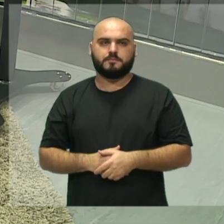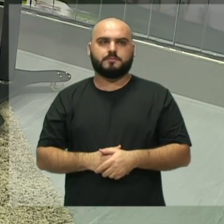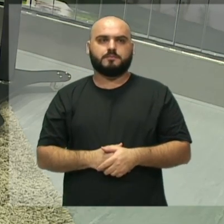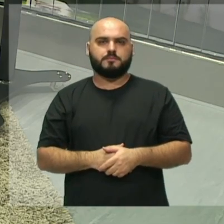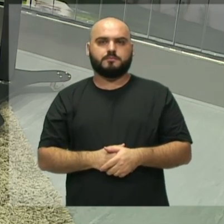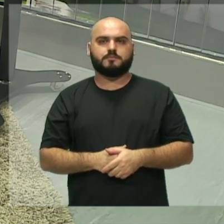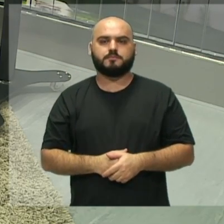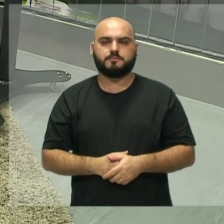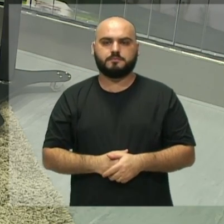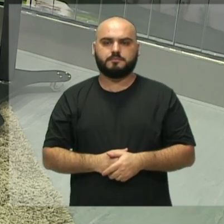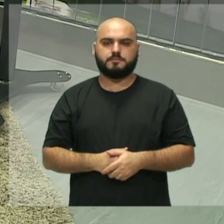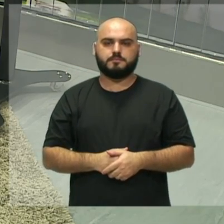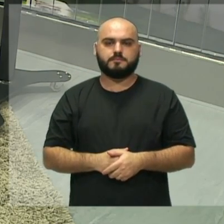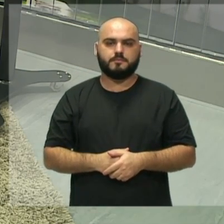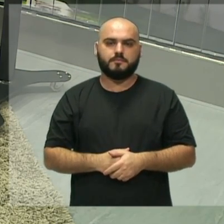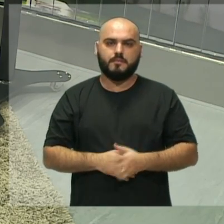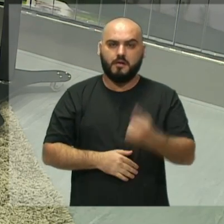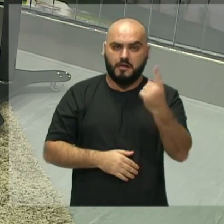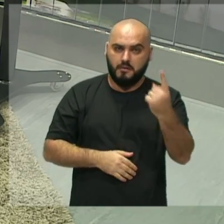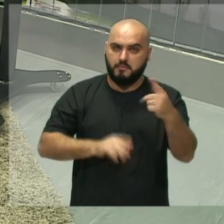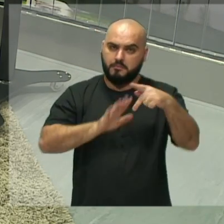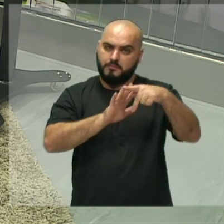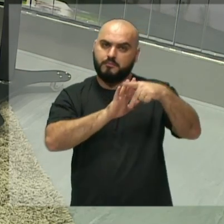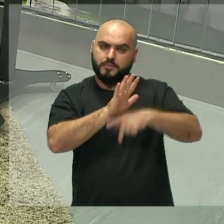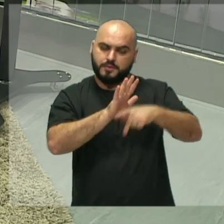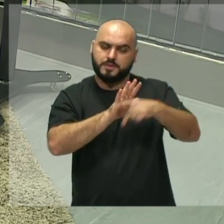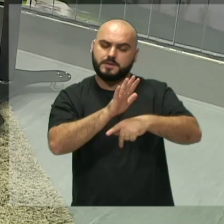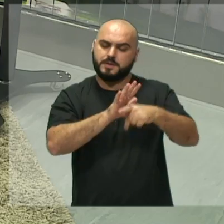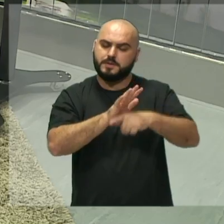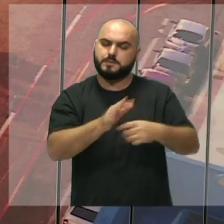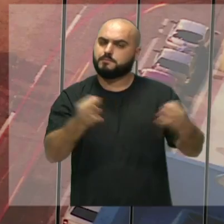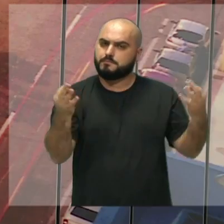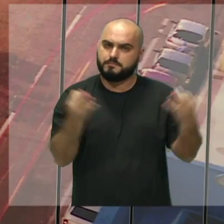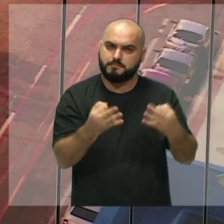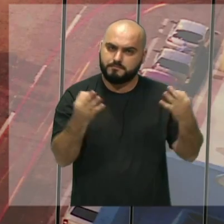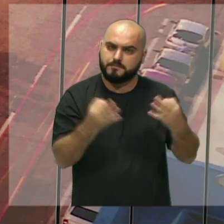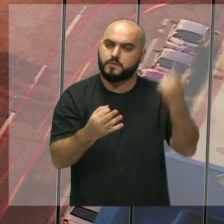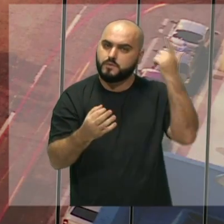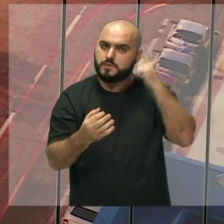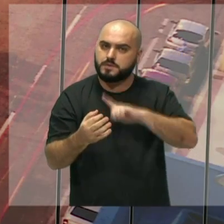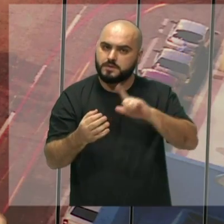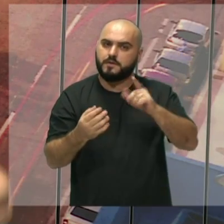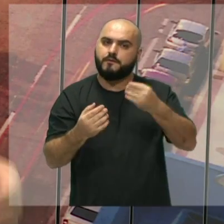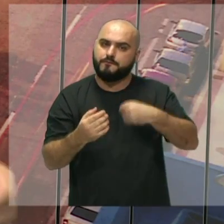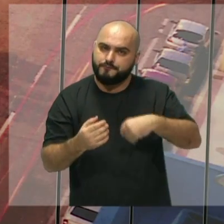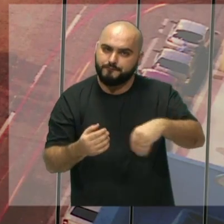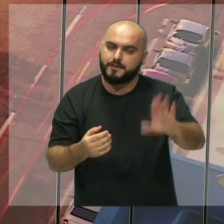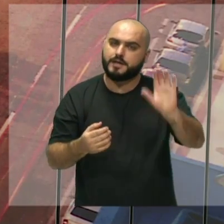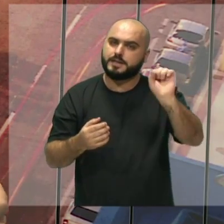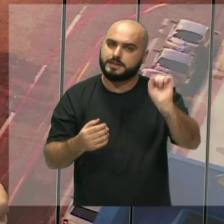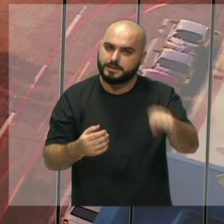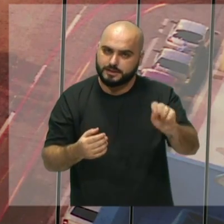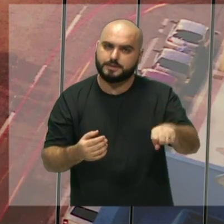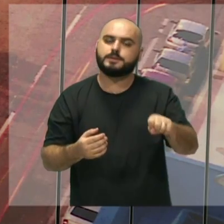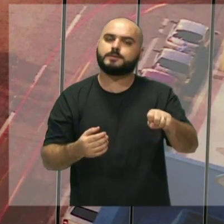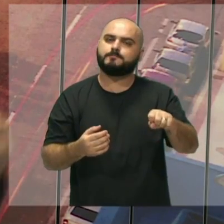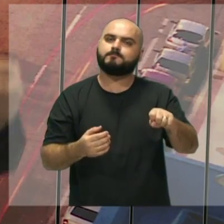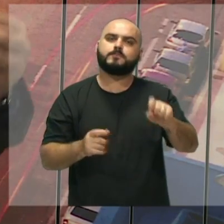uma iniciativa, é um projeto, vereador, que ele, para ser implementado, ele vai acabar tendo como